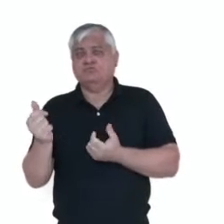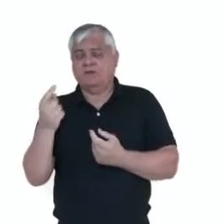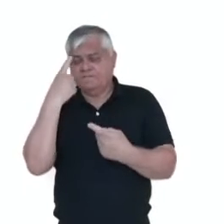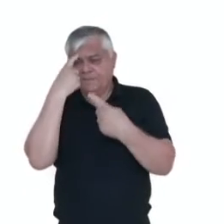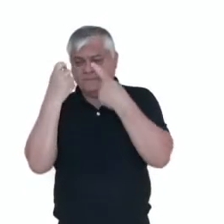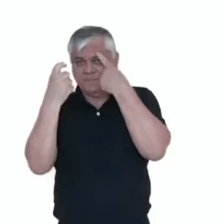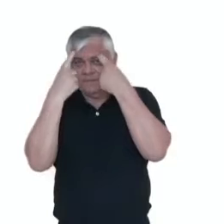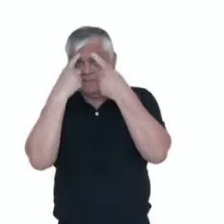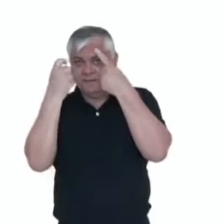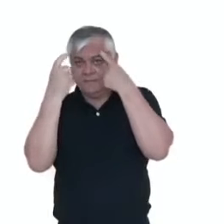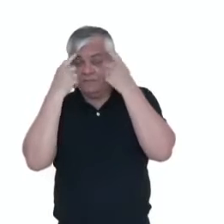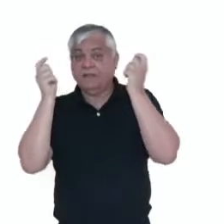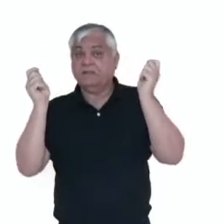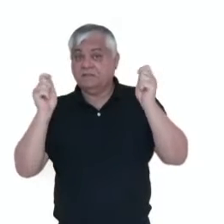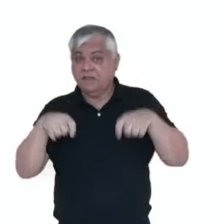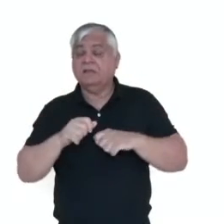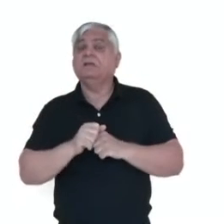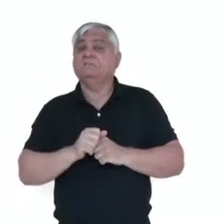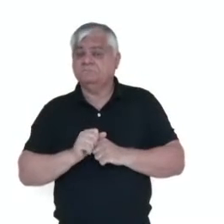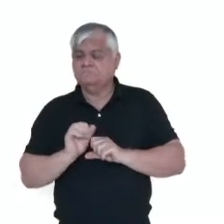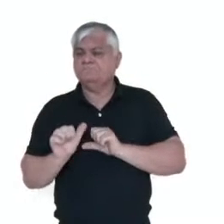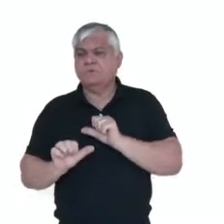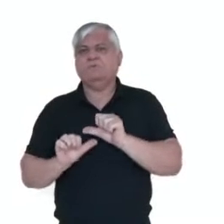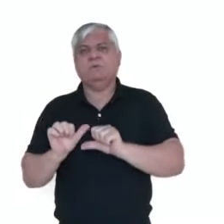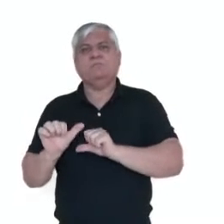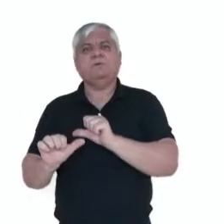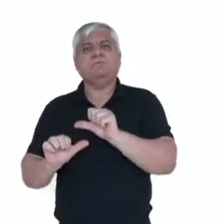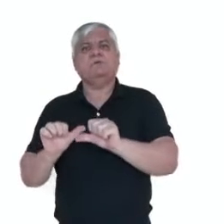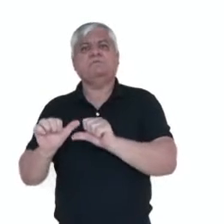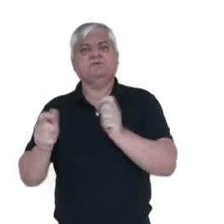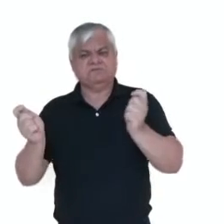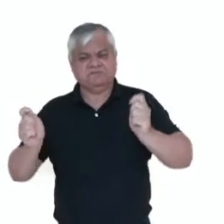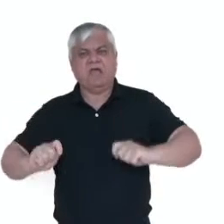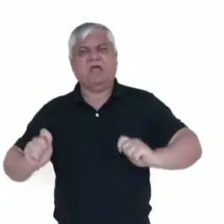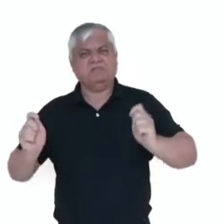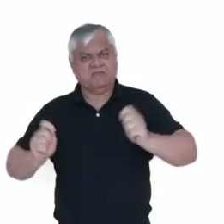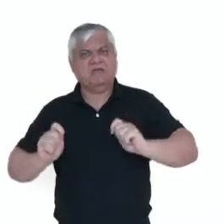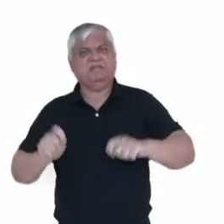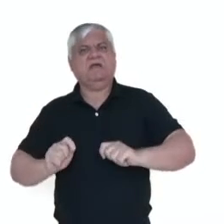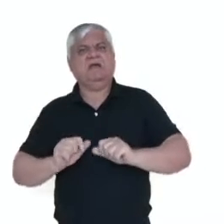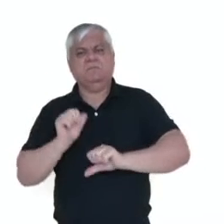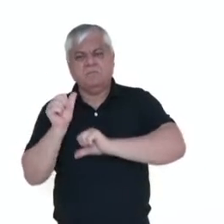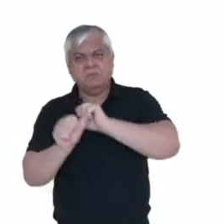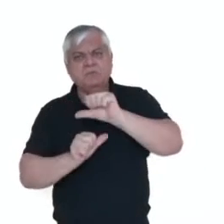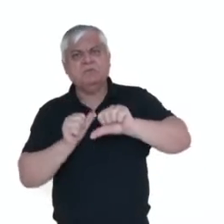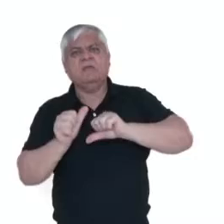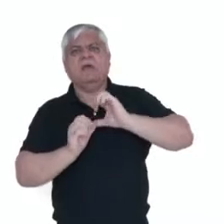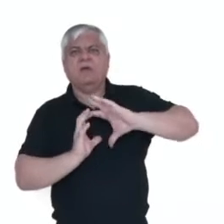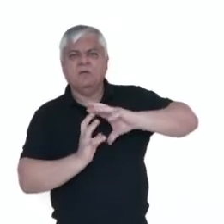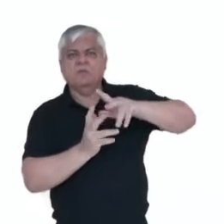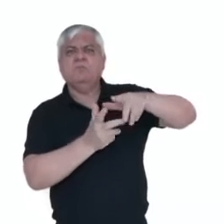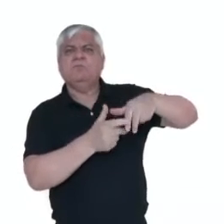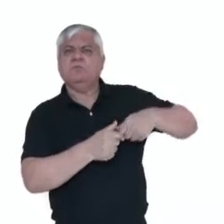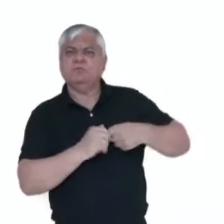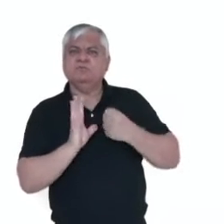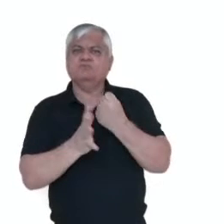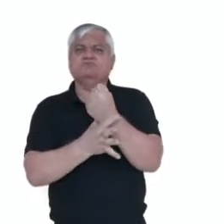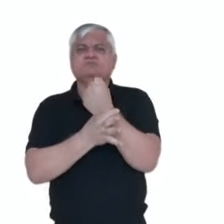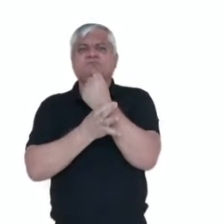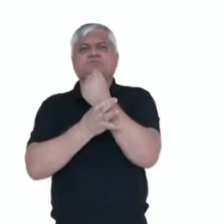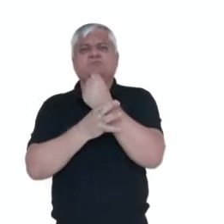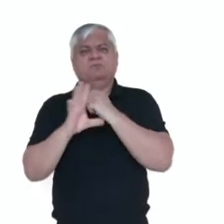o impulso dinâmico que a juventude tem, a capacidade de reimaginar nosso mundo e transformá-lo